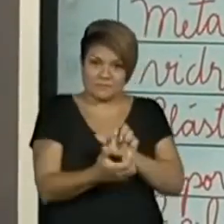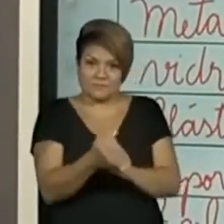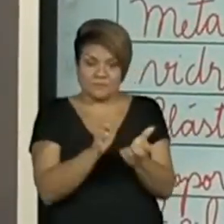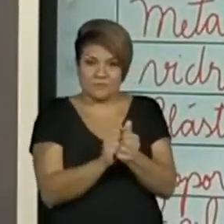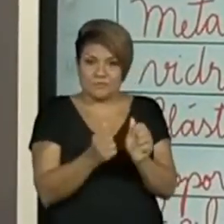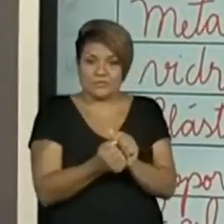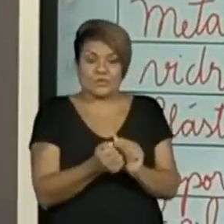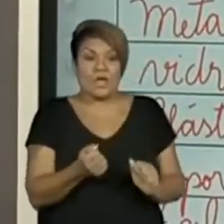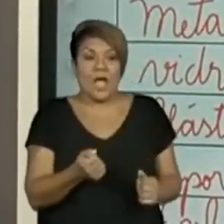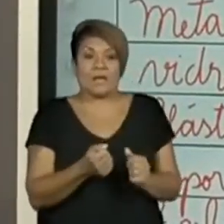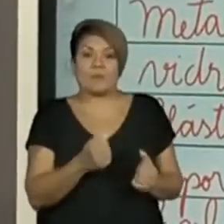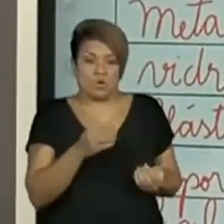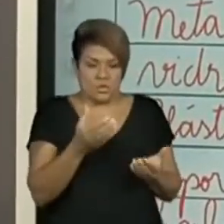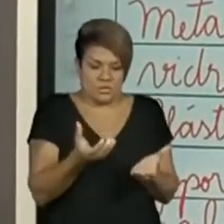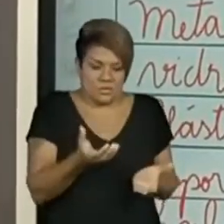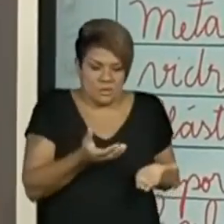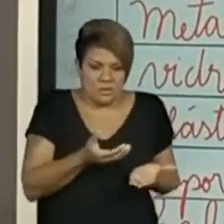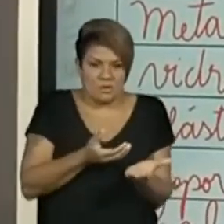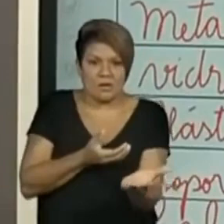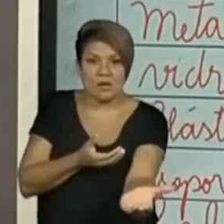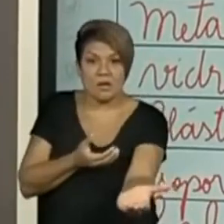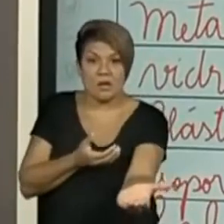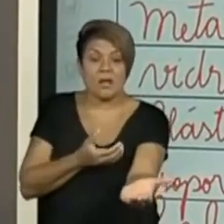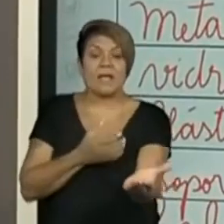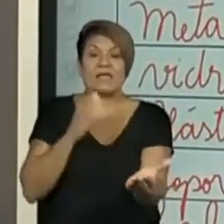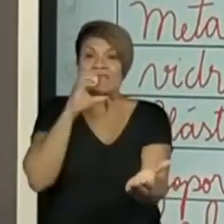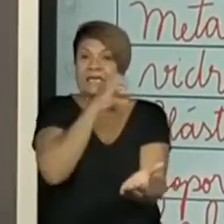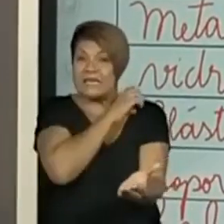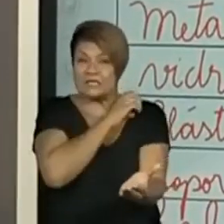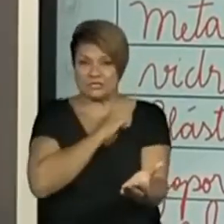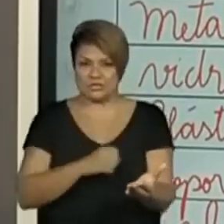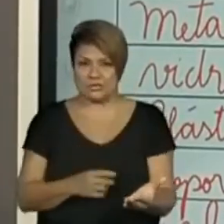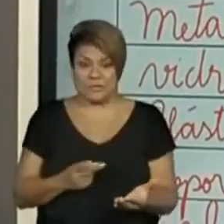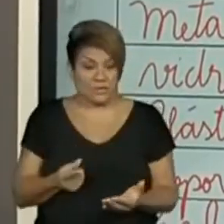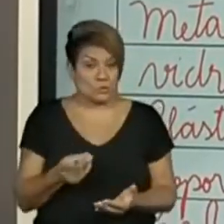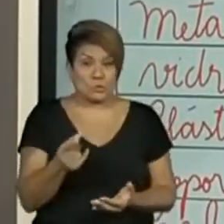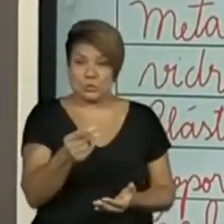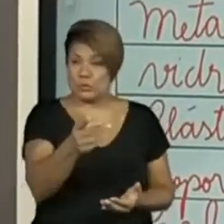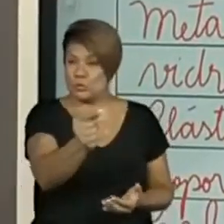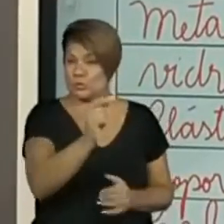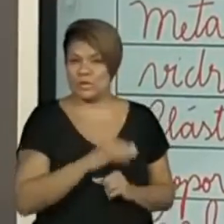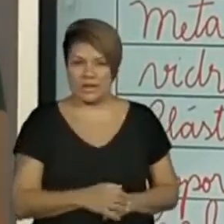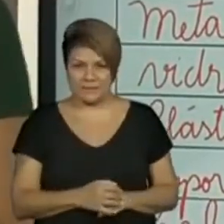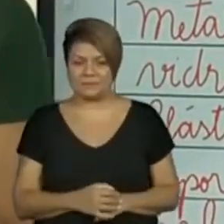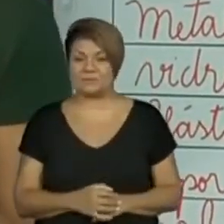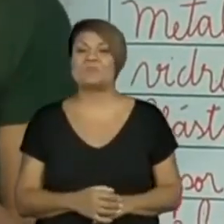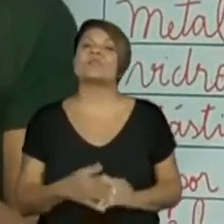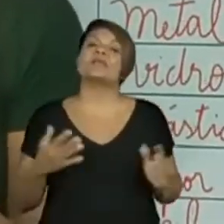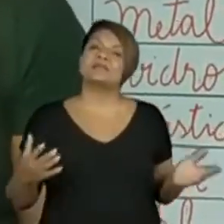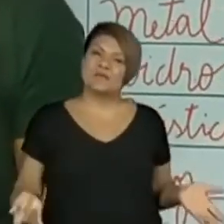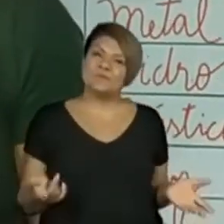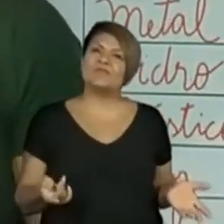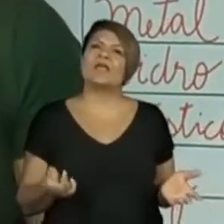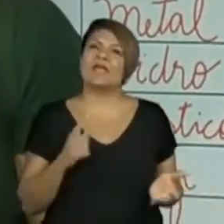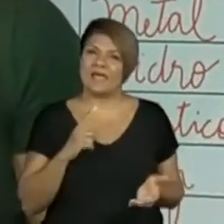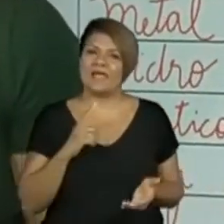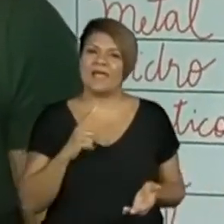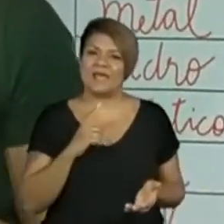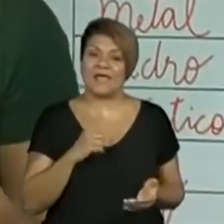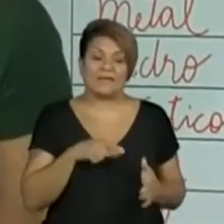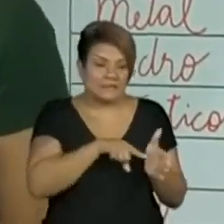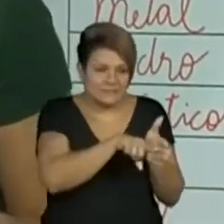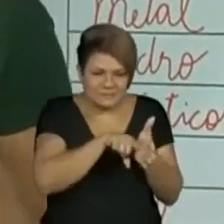forno fica bem cheio para durar muito muito muito então a gente tem hoje aí né Nas questões da